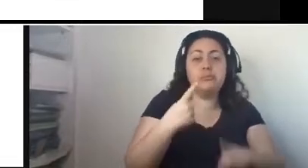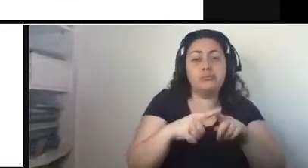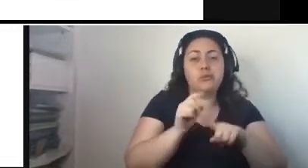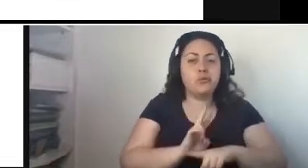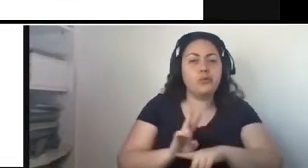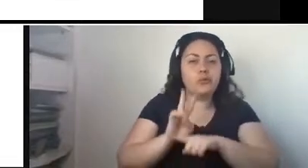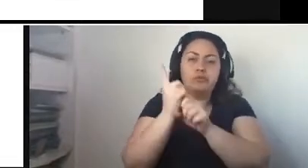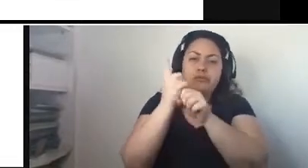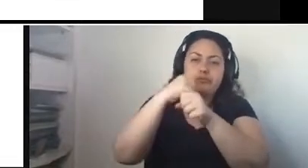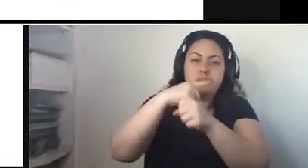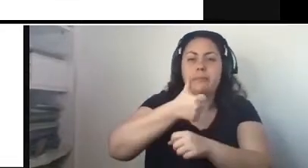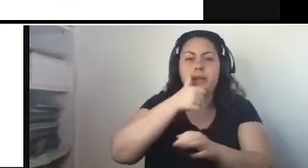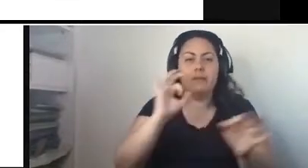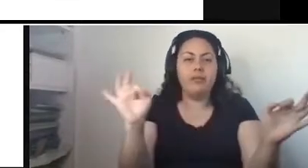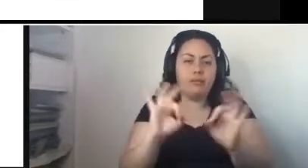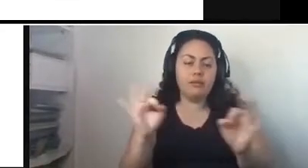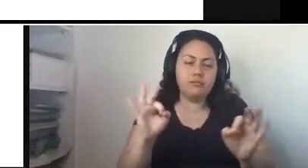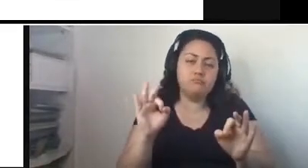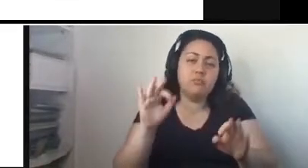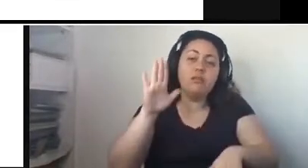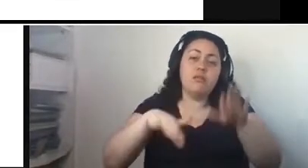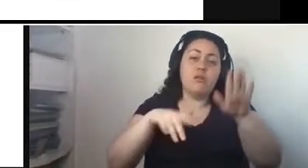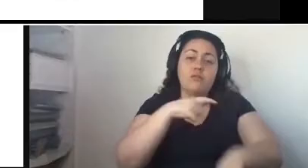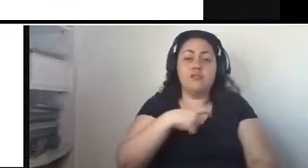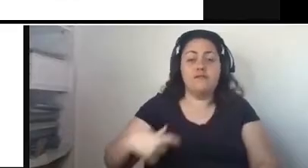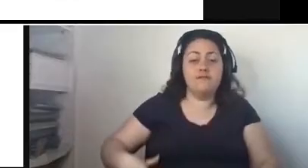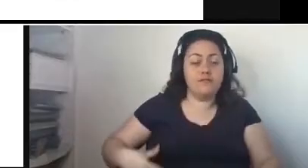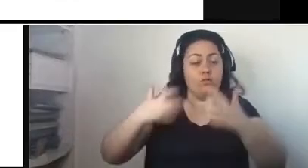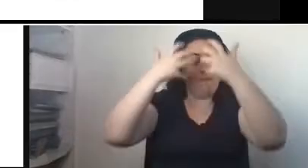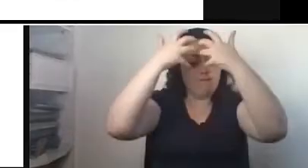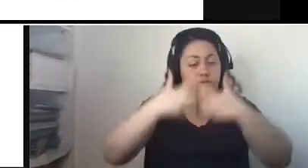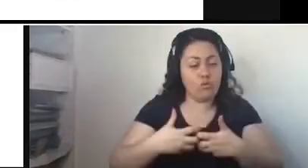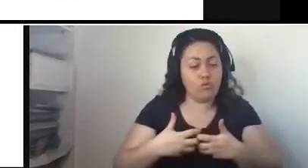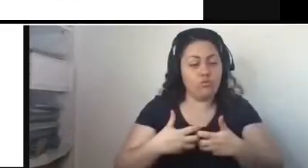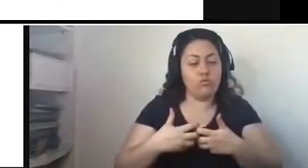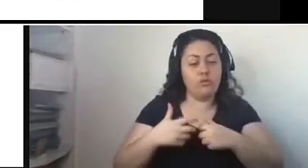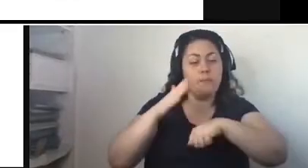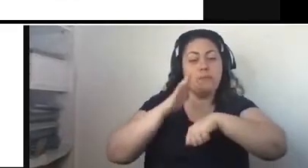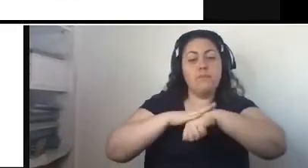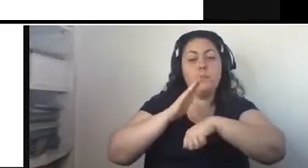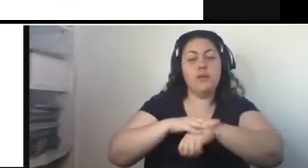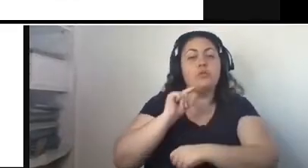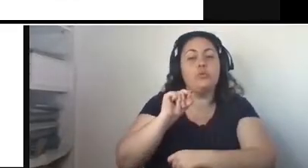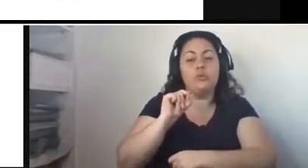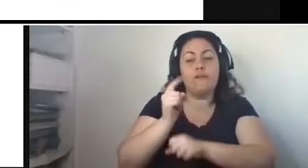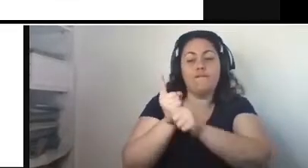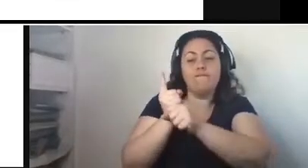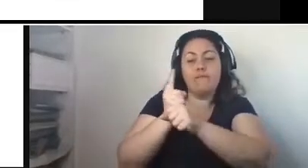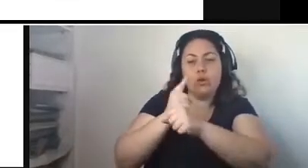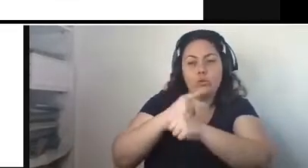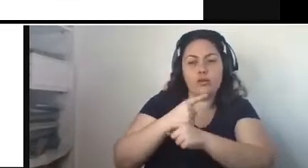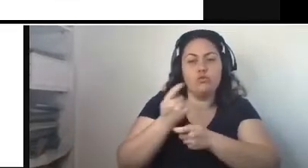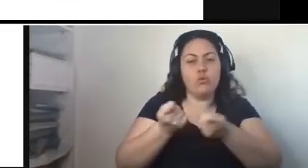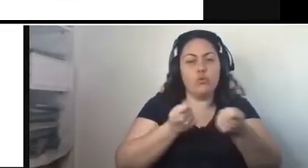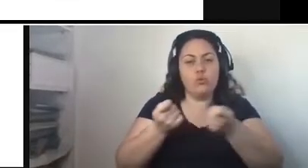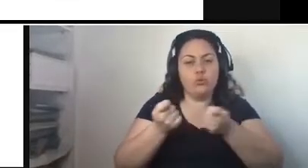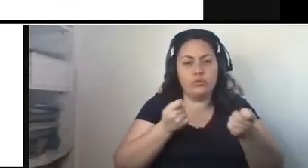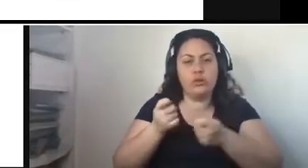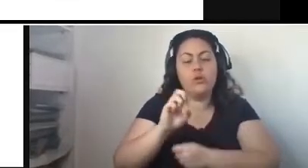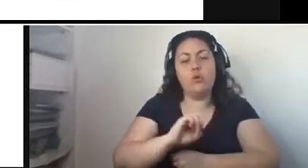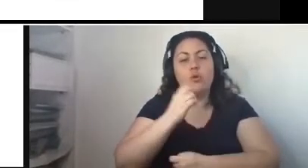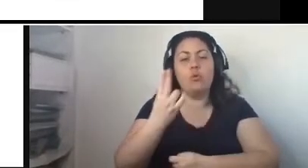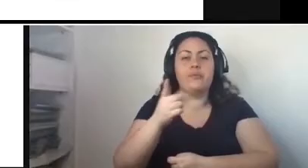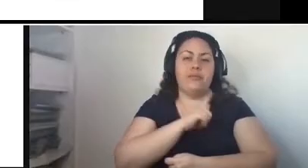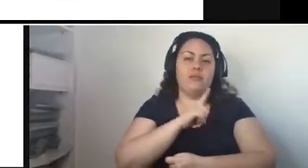morrer. Talvez o cinto tenha maior eficácia em situações em que a velocidade for moderada, houver um